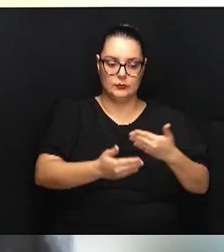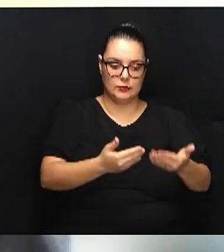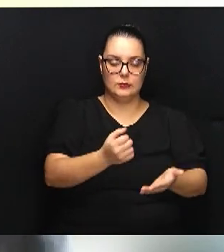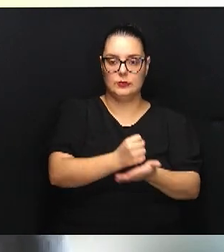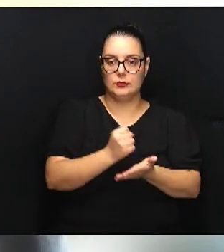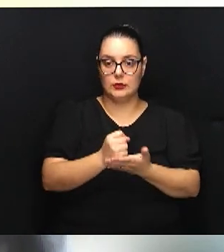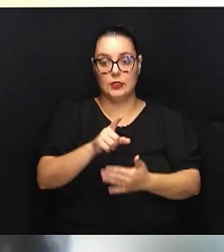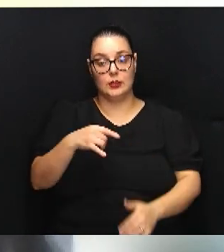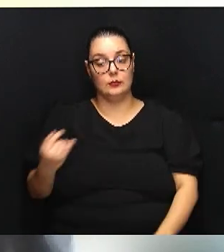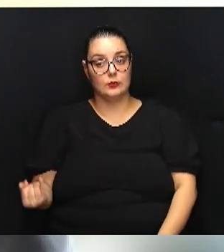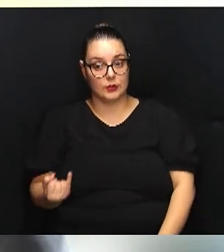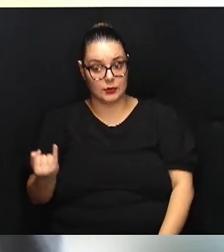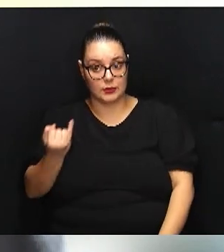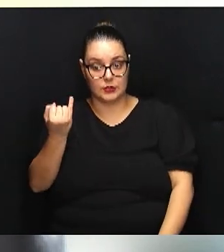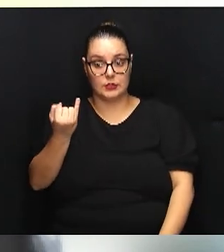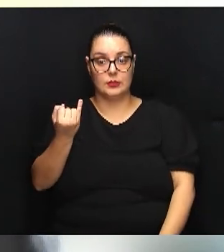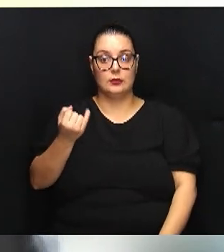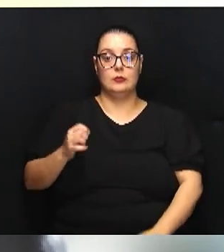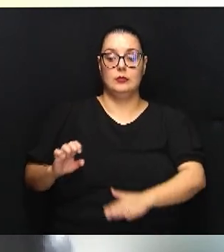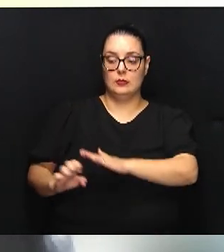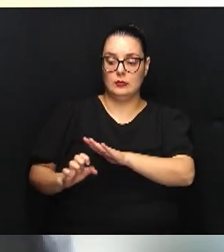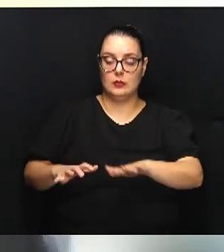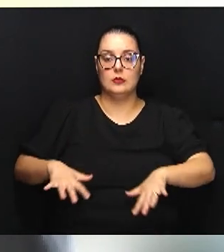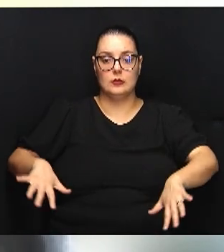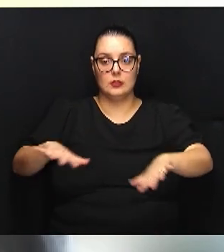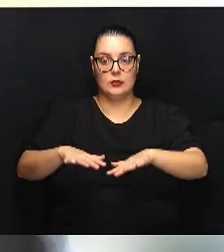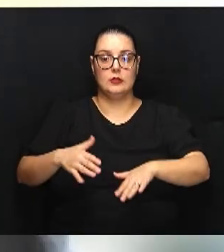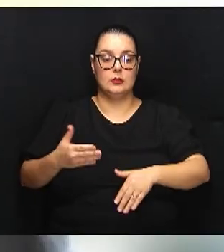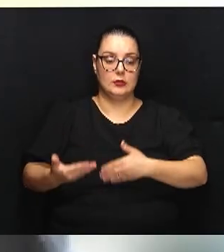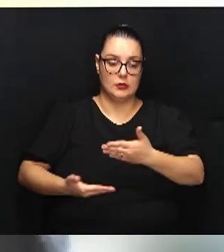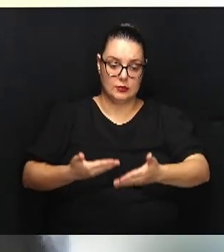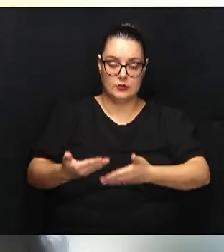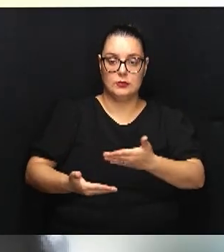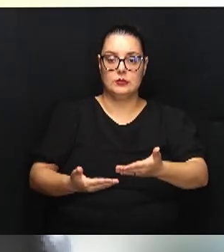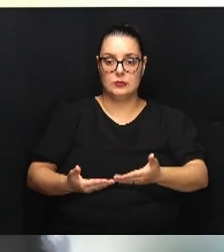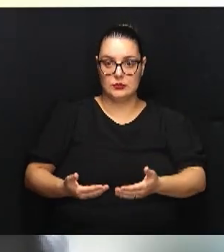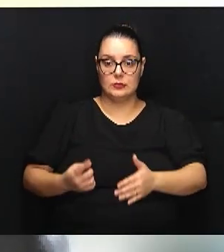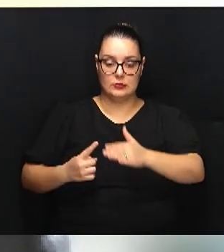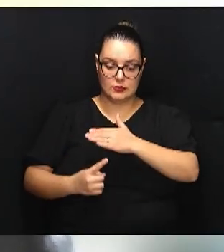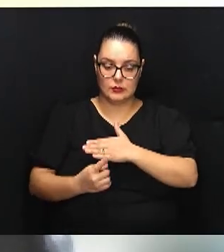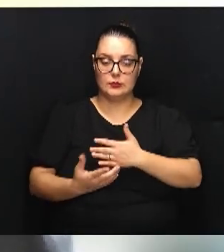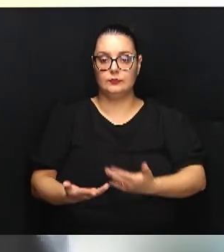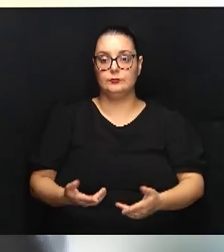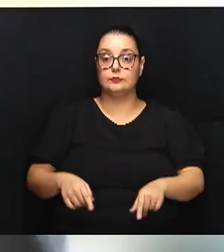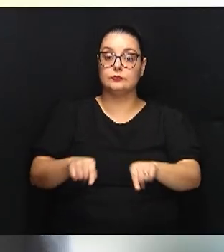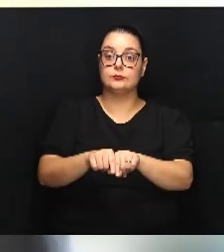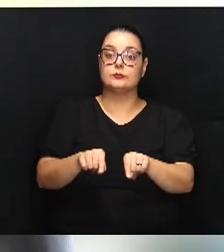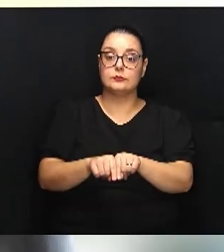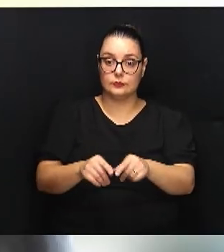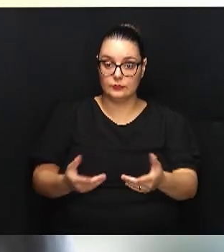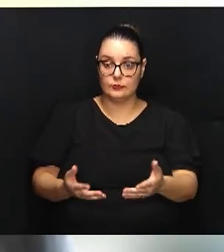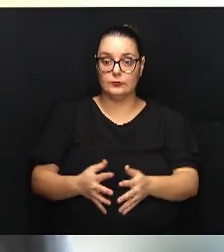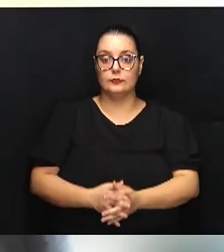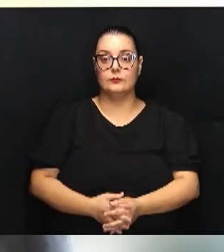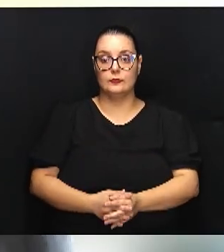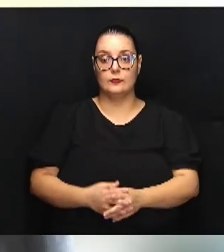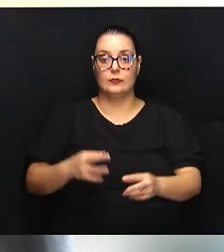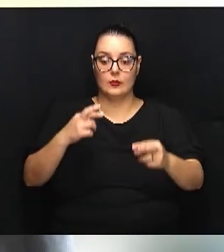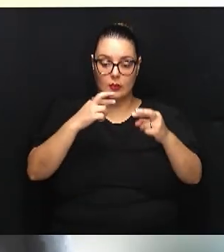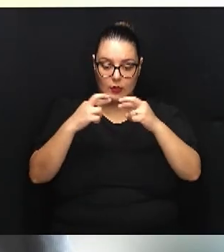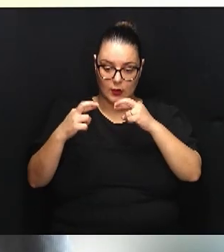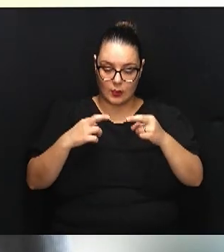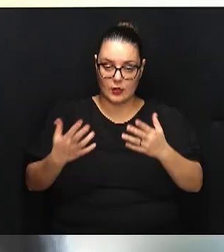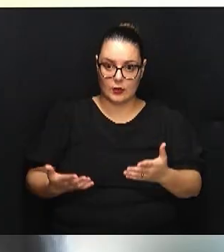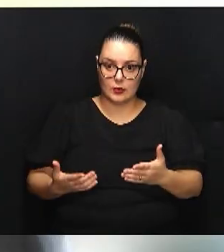fornecedor durante o processo de contratação é fundamental por parte das empresas tomadoras do serviço, né? Mas